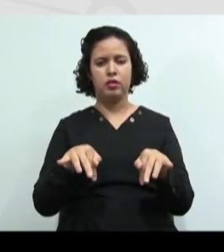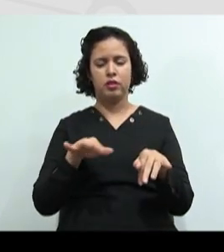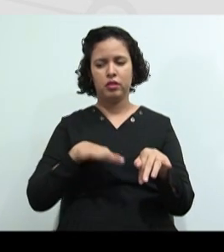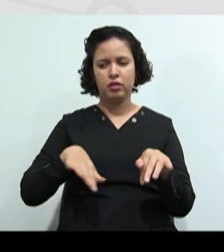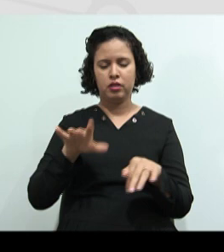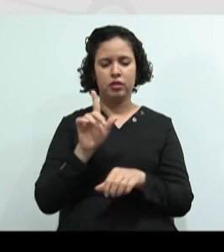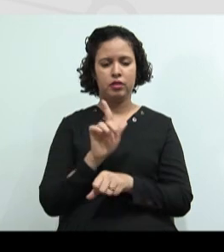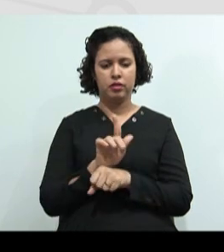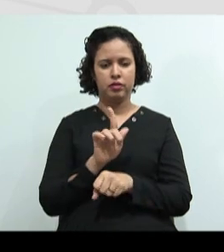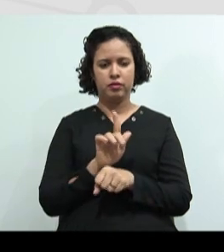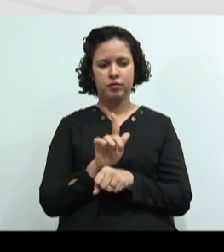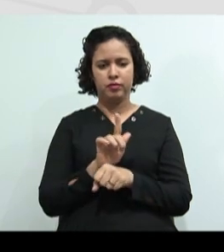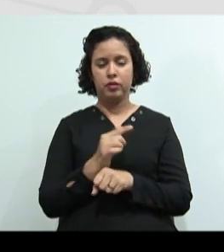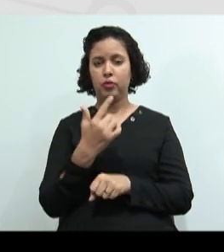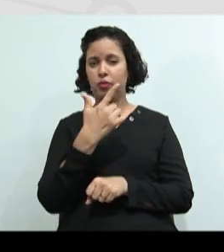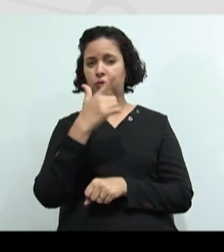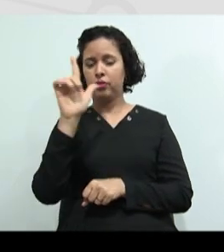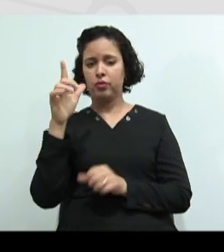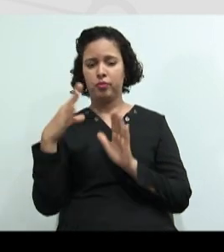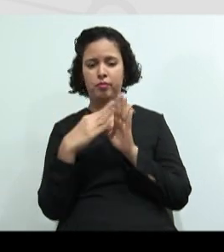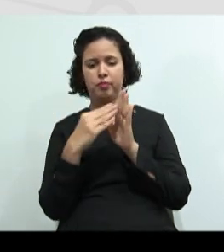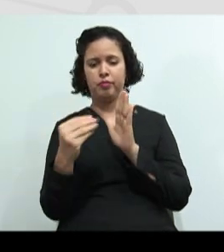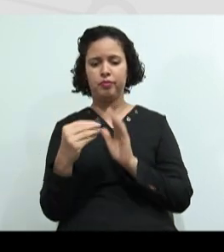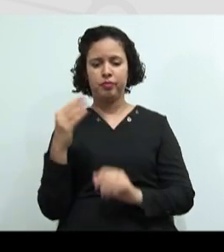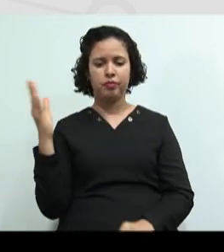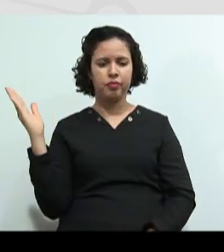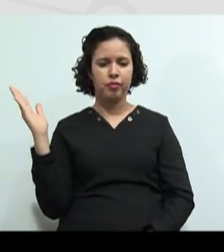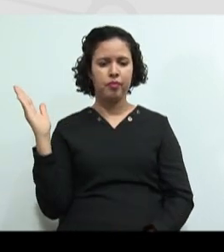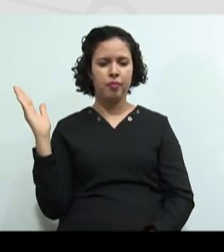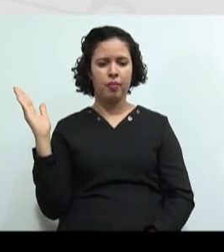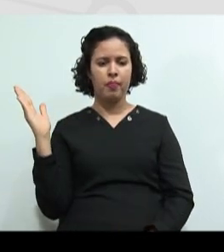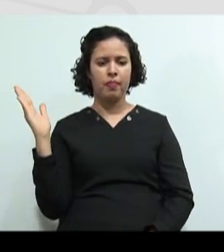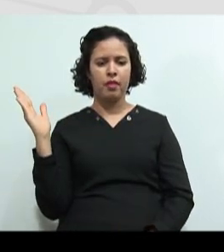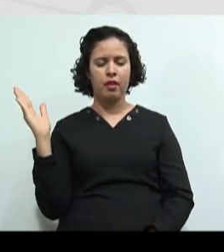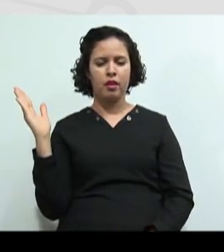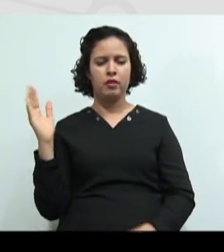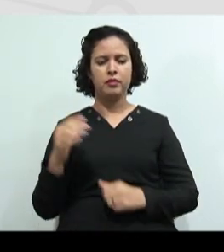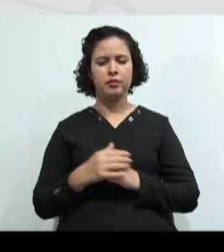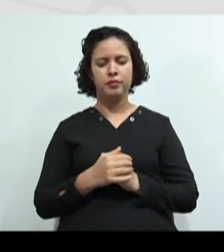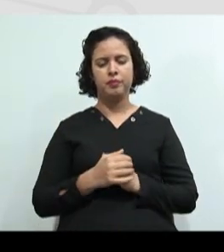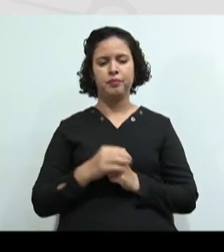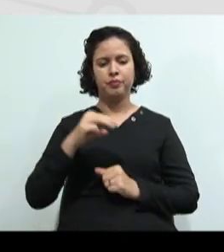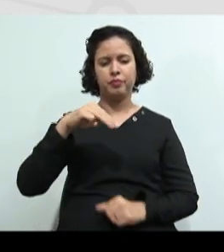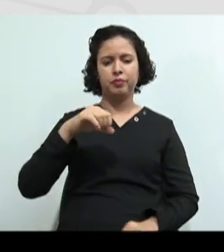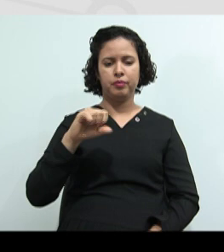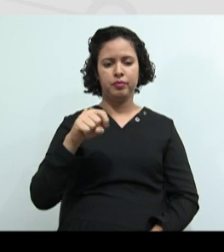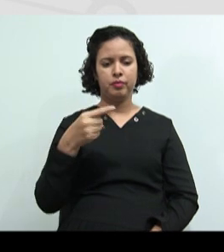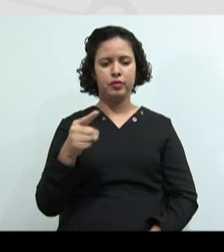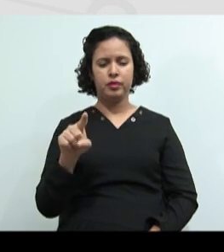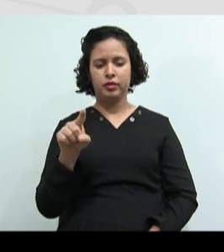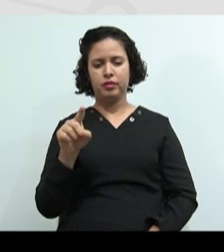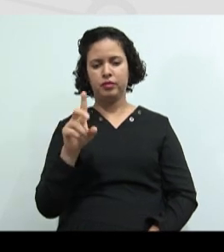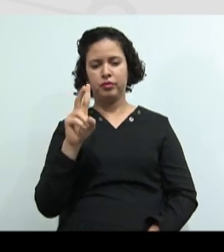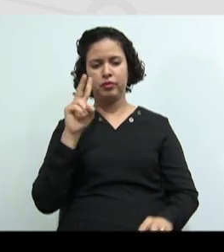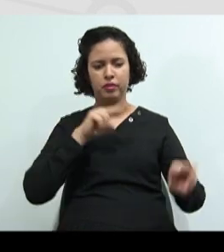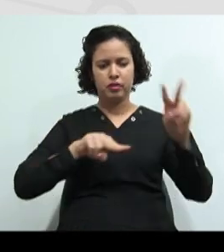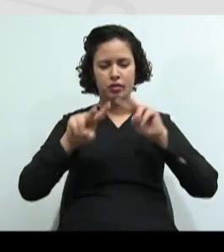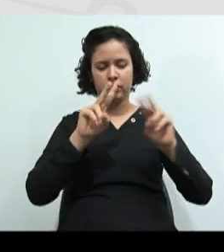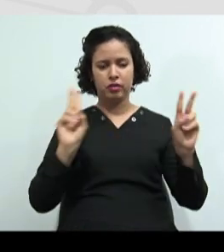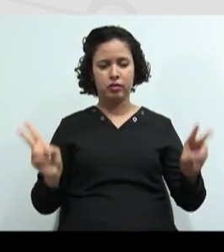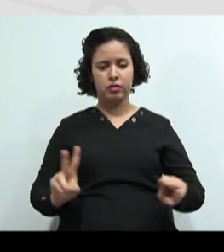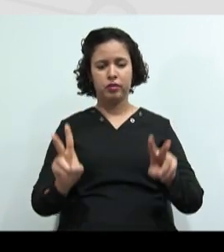Esse é um pouco diferente. Olha esse próximo aqui, ó, da cooperativa empresarial. Também traz a missão, visão, os valores, tá? E